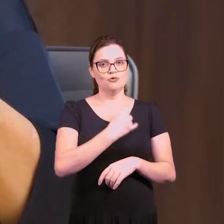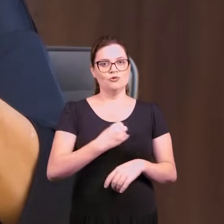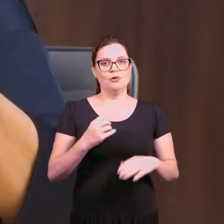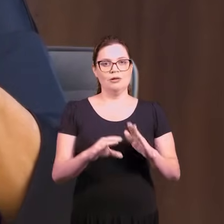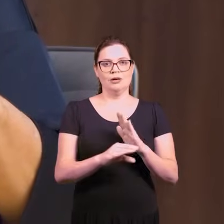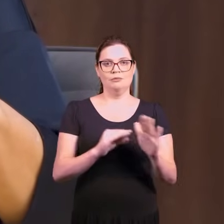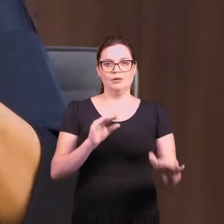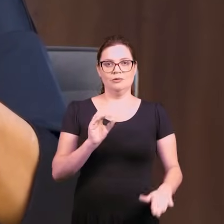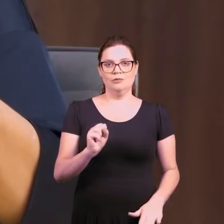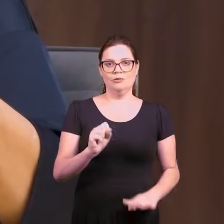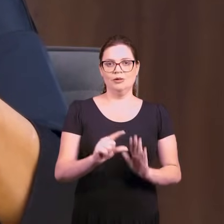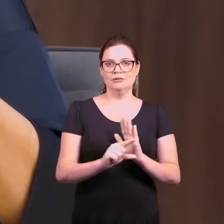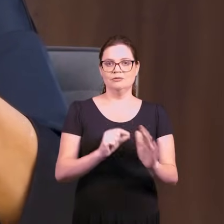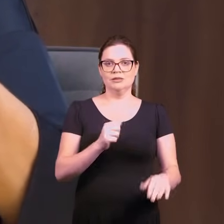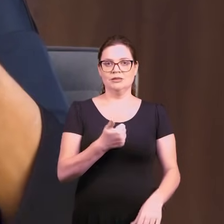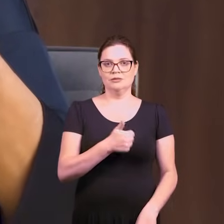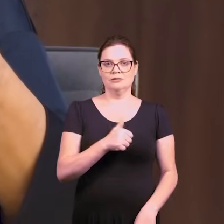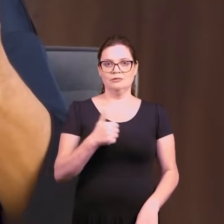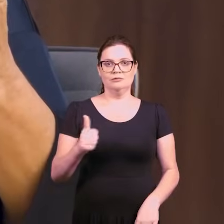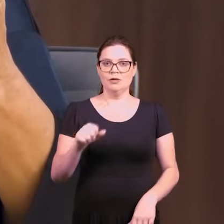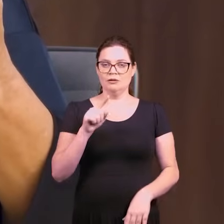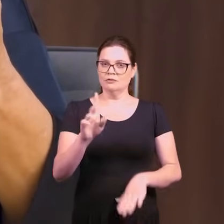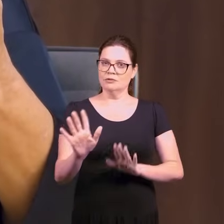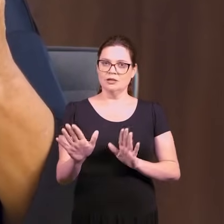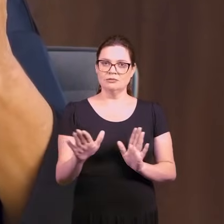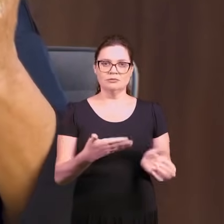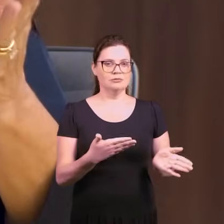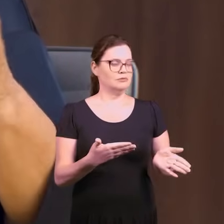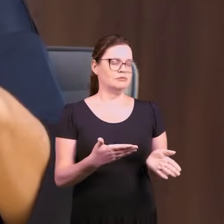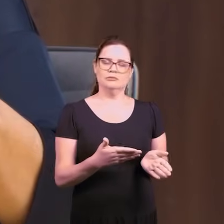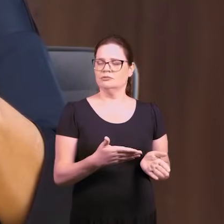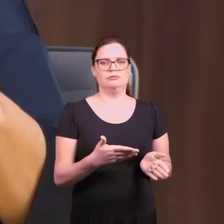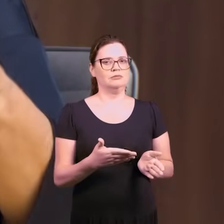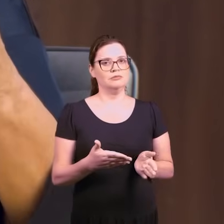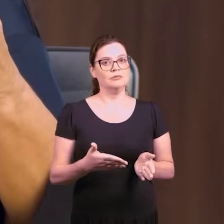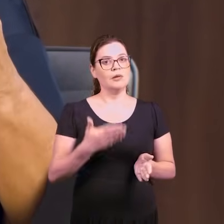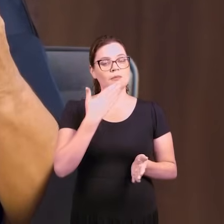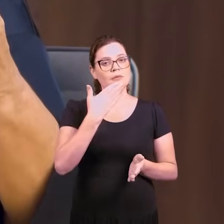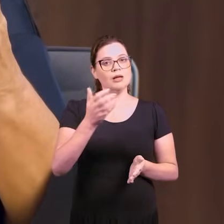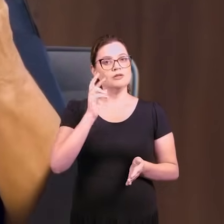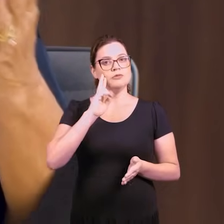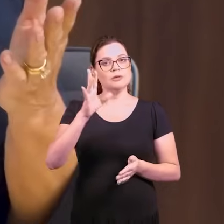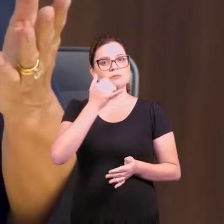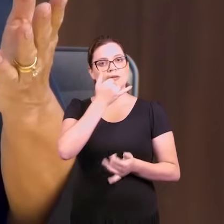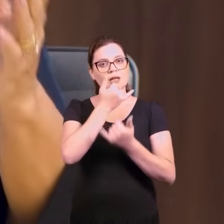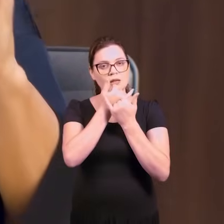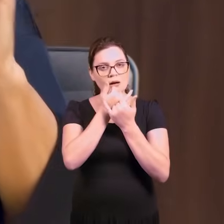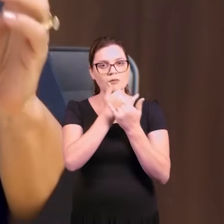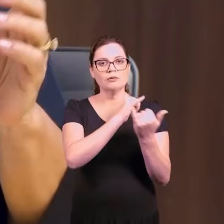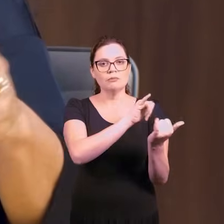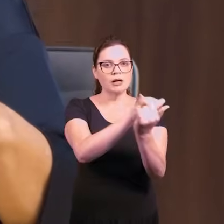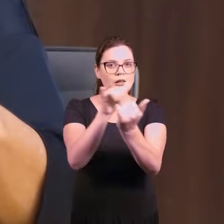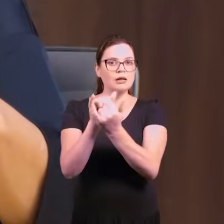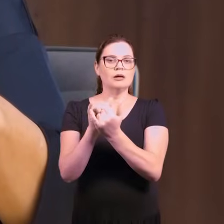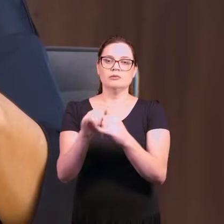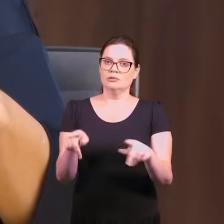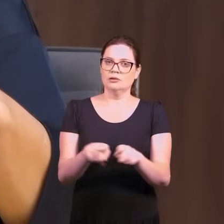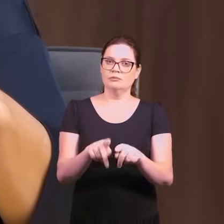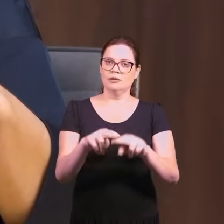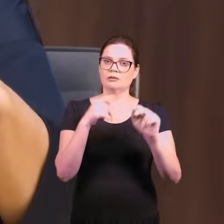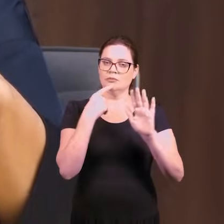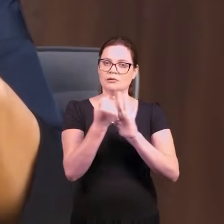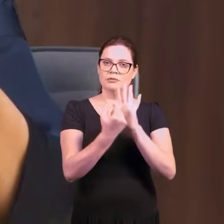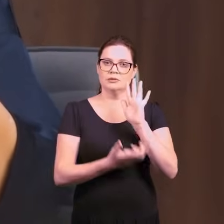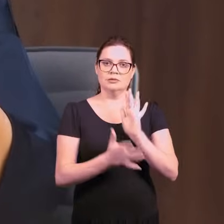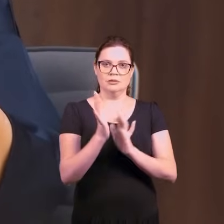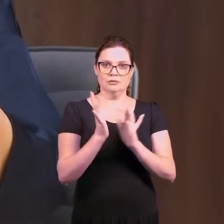8,11. Não saia da presença de Jesus. Busque o perdão através do poder do